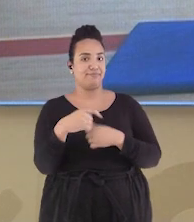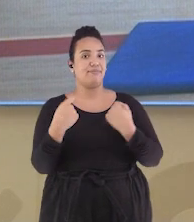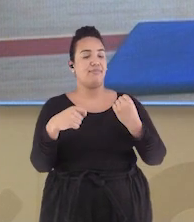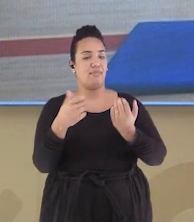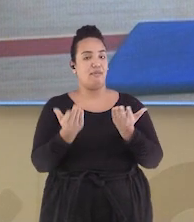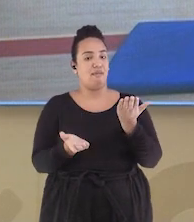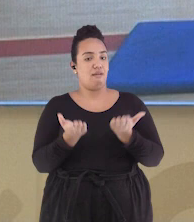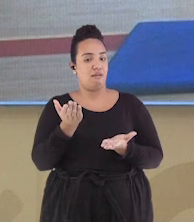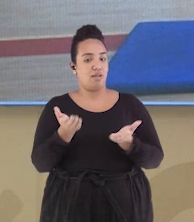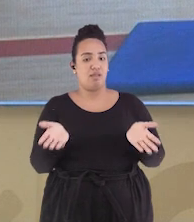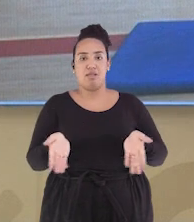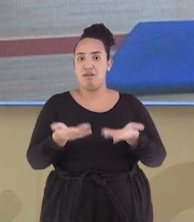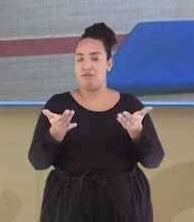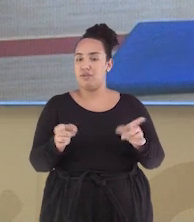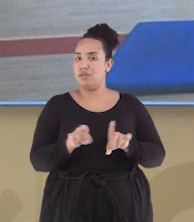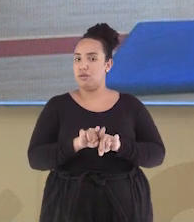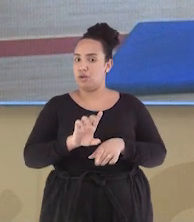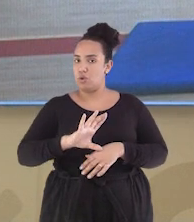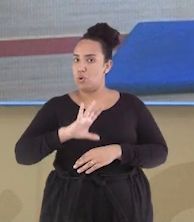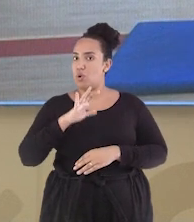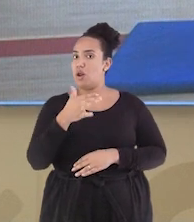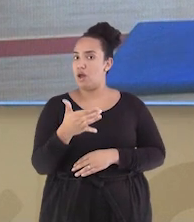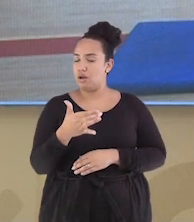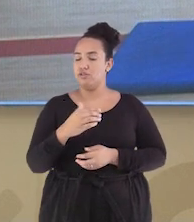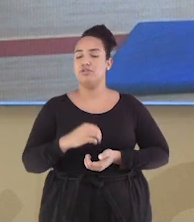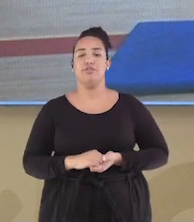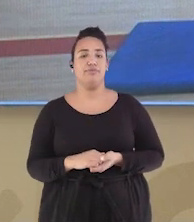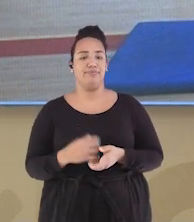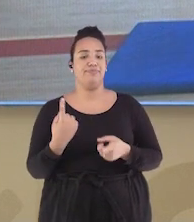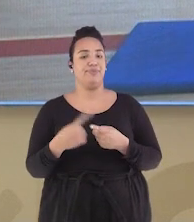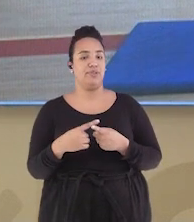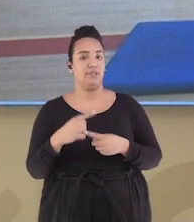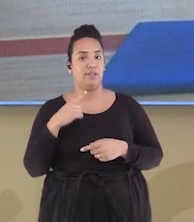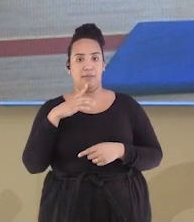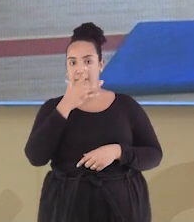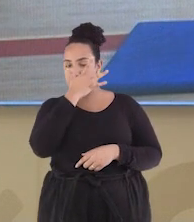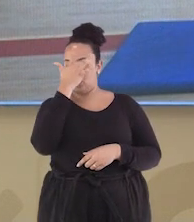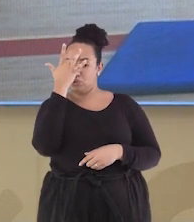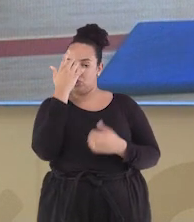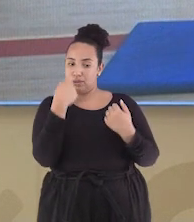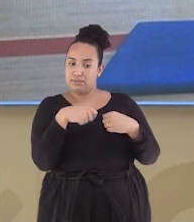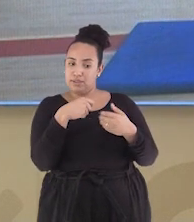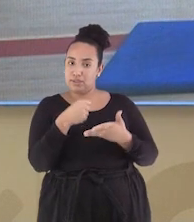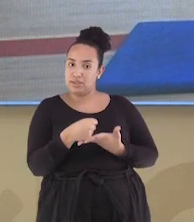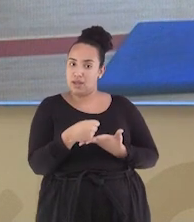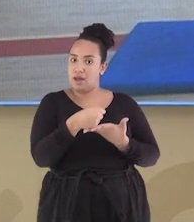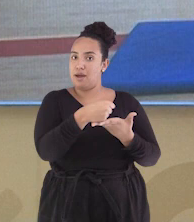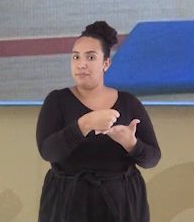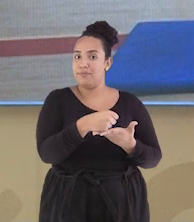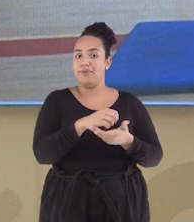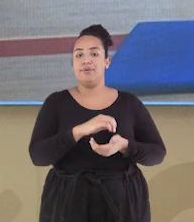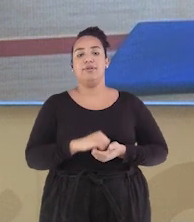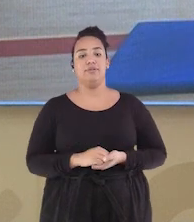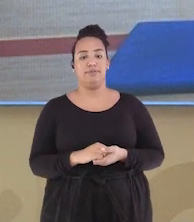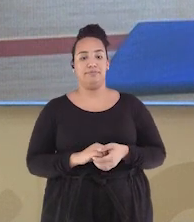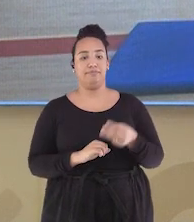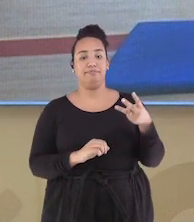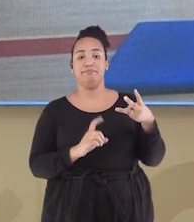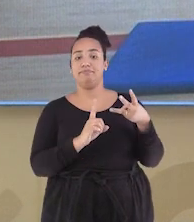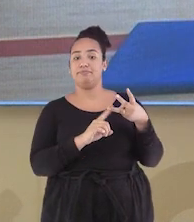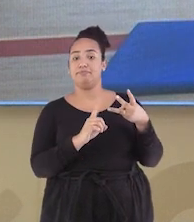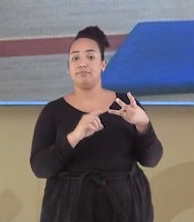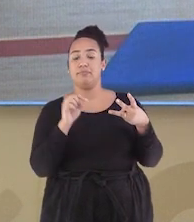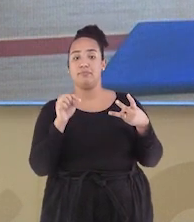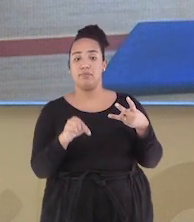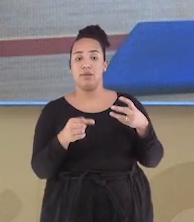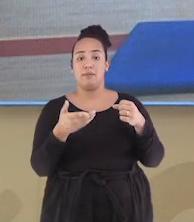equilíbrio, leveza e coragem, já que é sustentado por outras pessoas. O intermediário cumpre a função